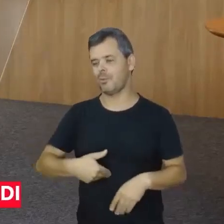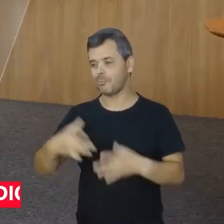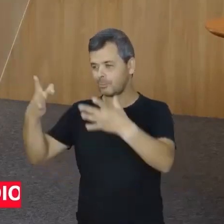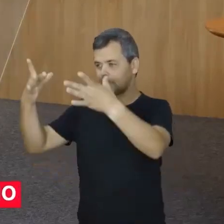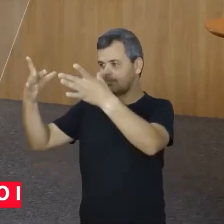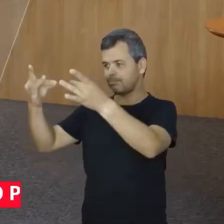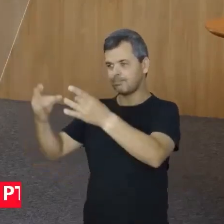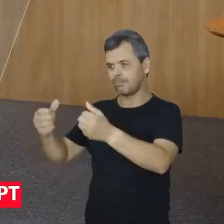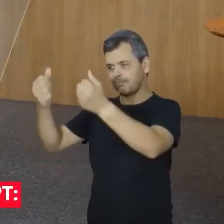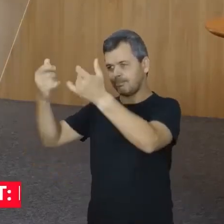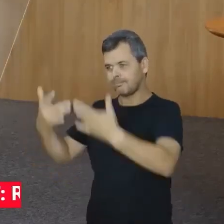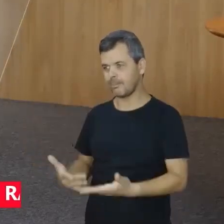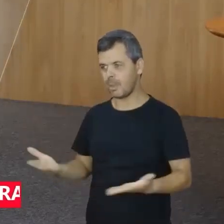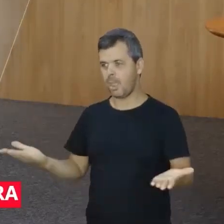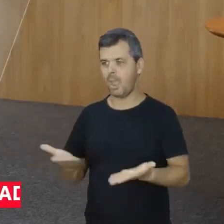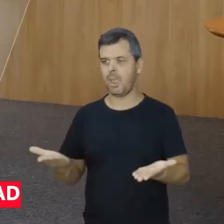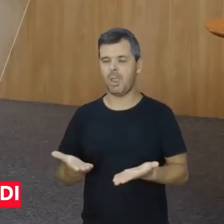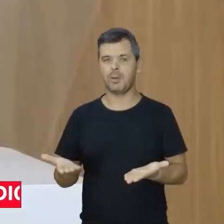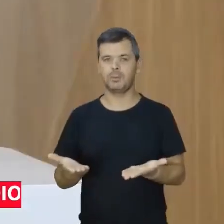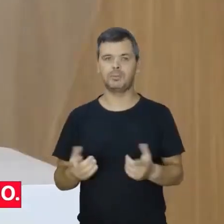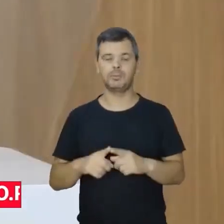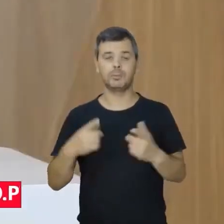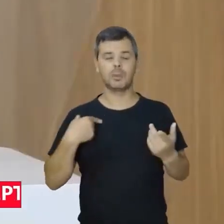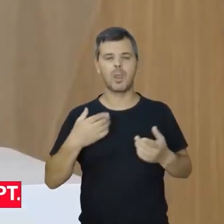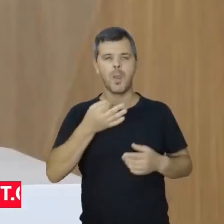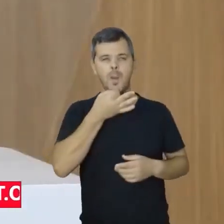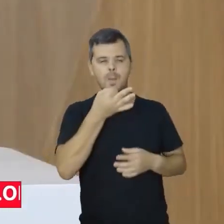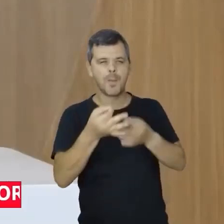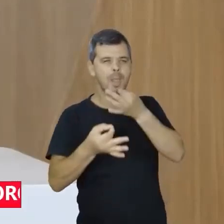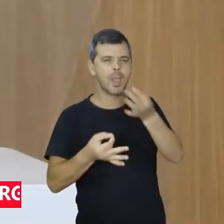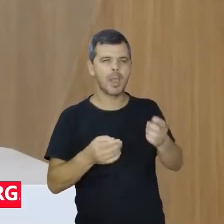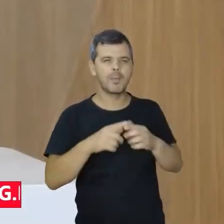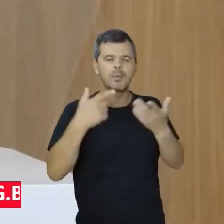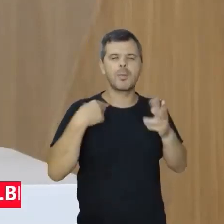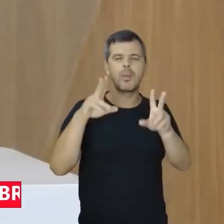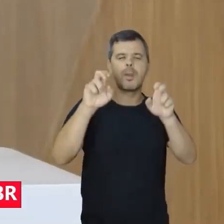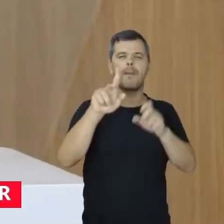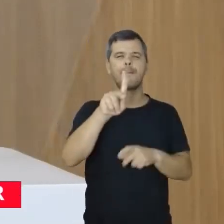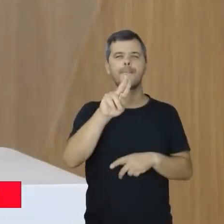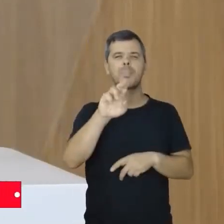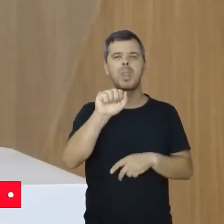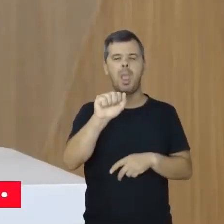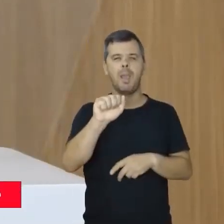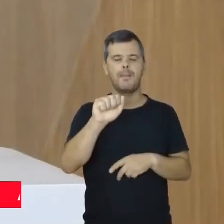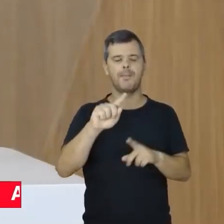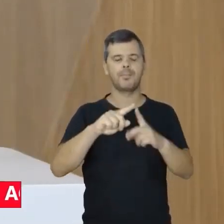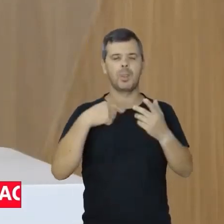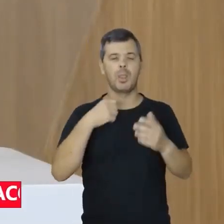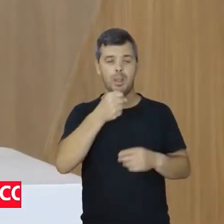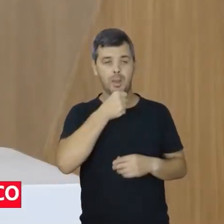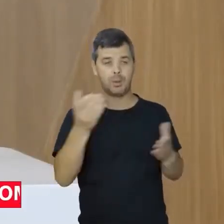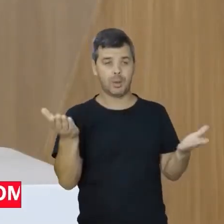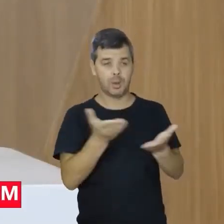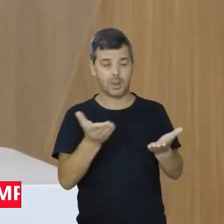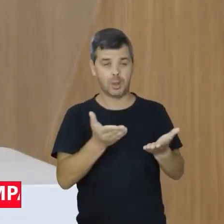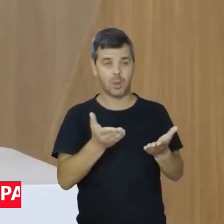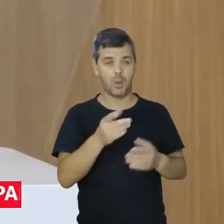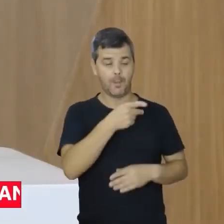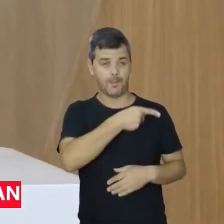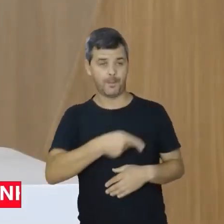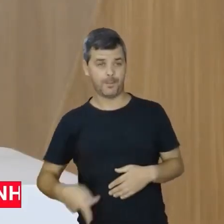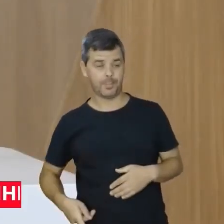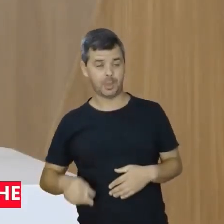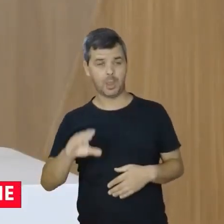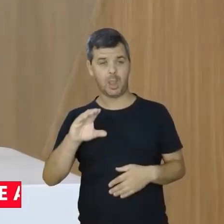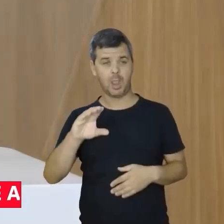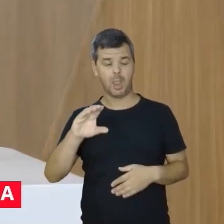detalhar mais esse programa hoje, né? Comentar mais sobre o PAA na nossa entrevista de agora com o presidente da